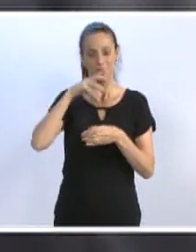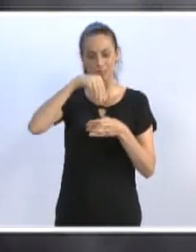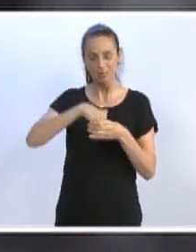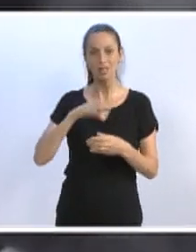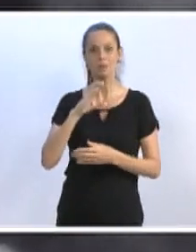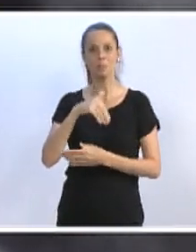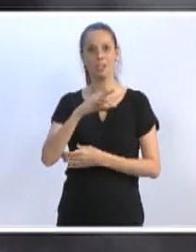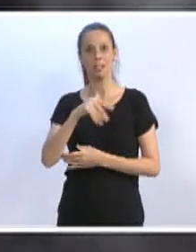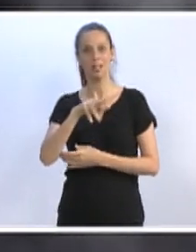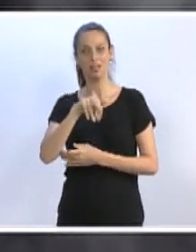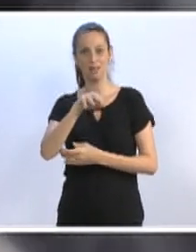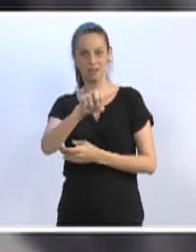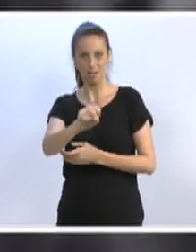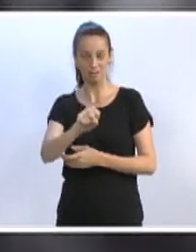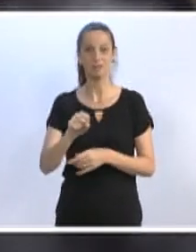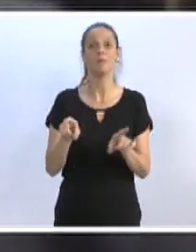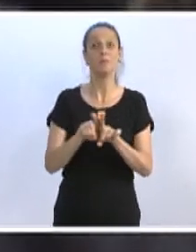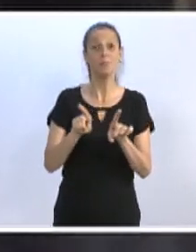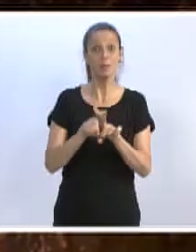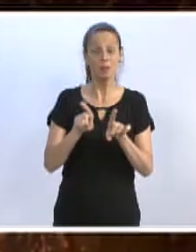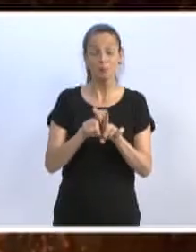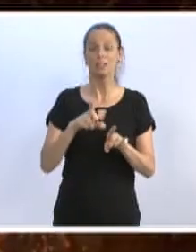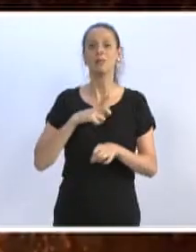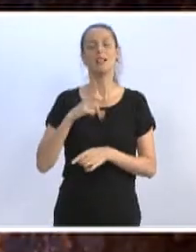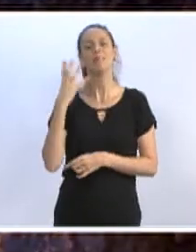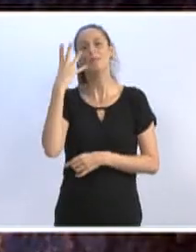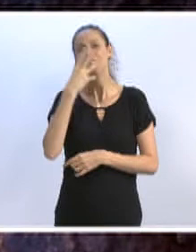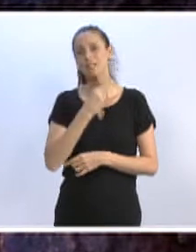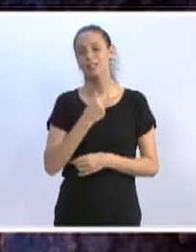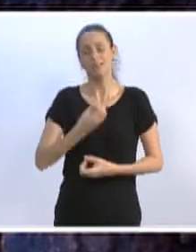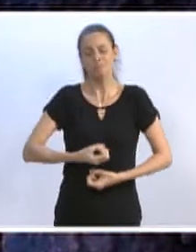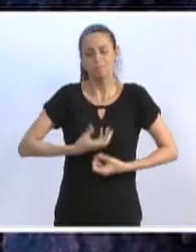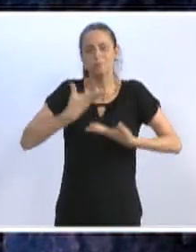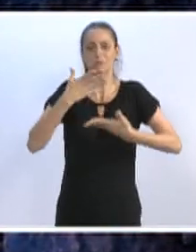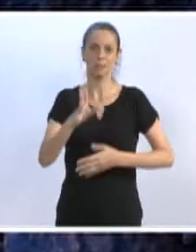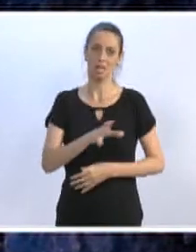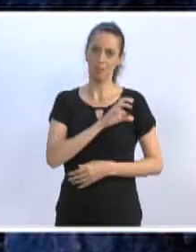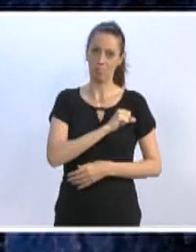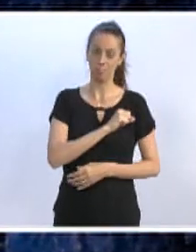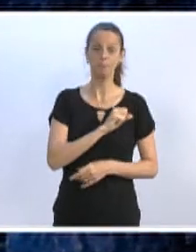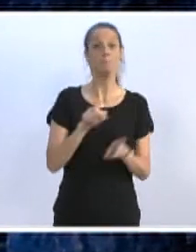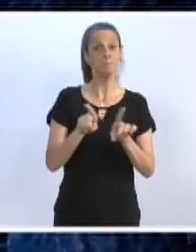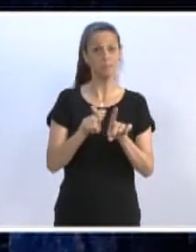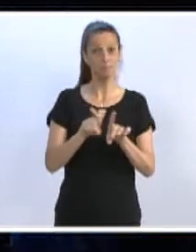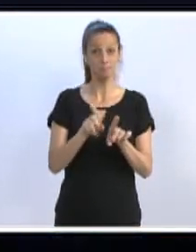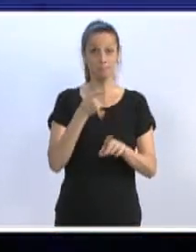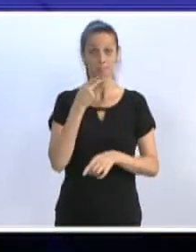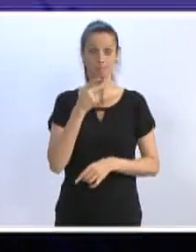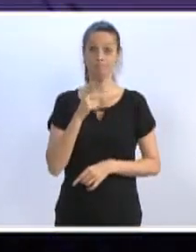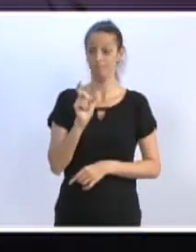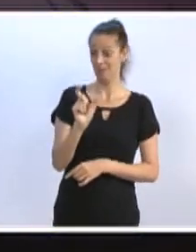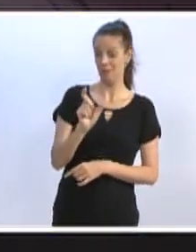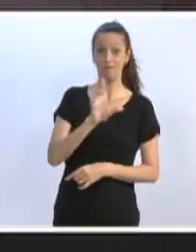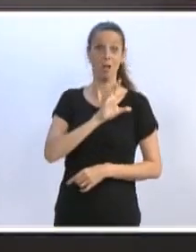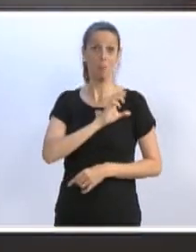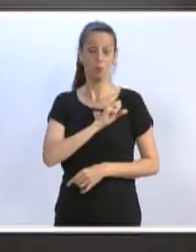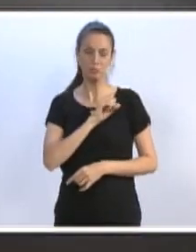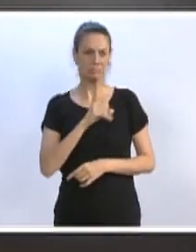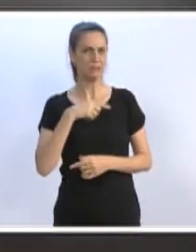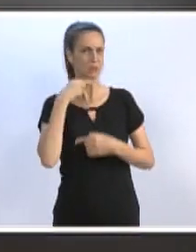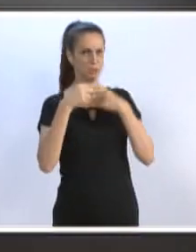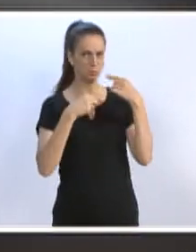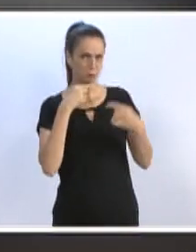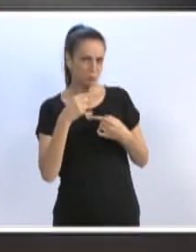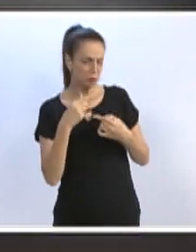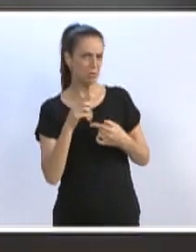belos poemas, como tem também lindas declarações de amor. E por falar em amor, para quem tem dúvida da